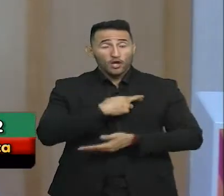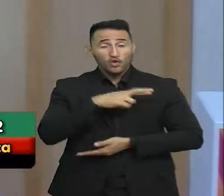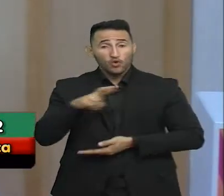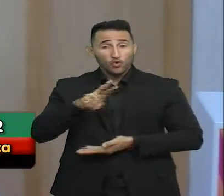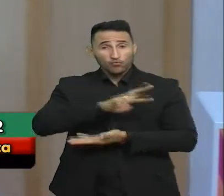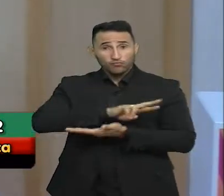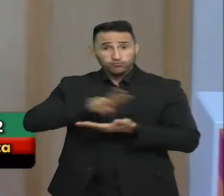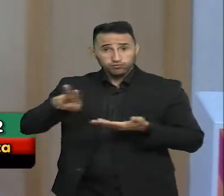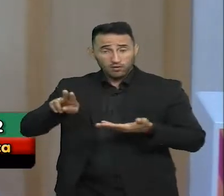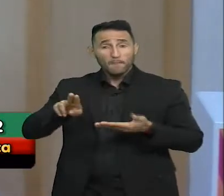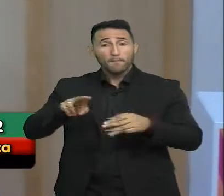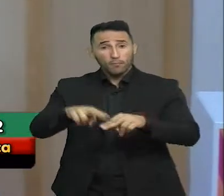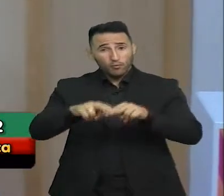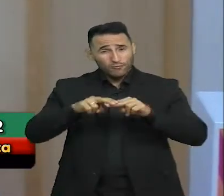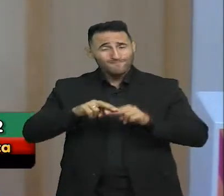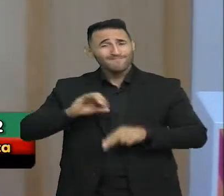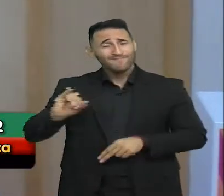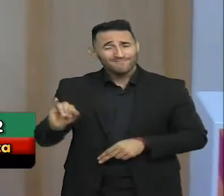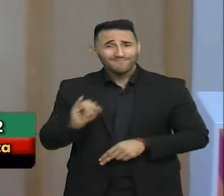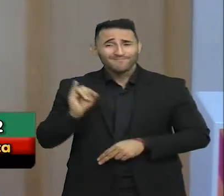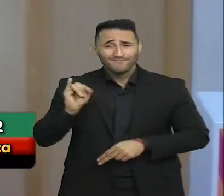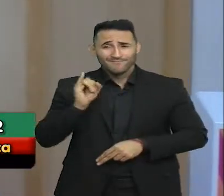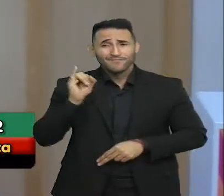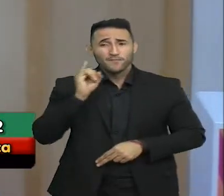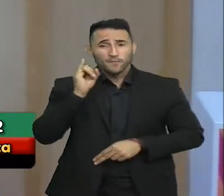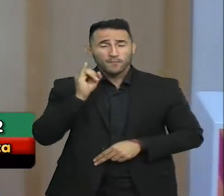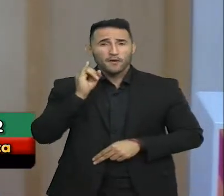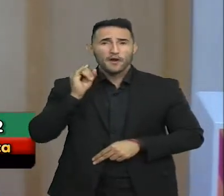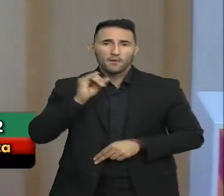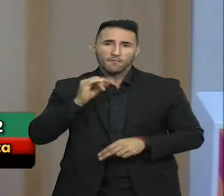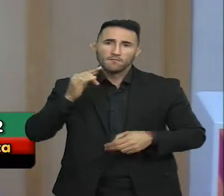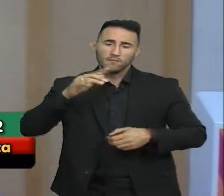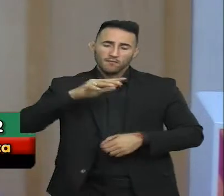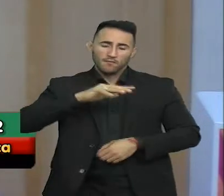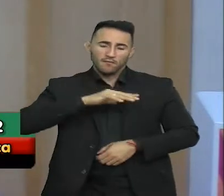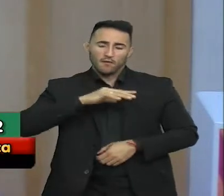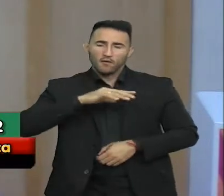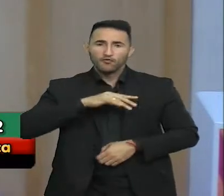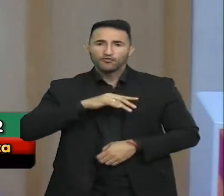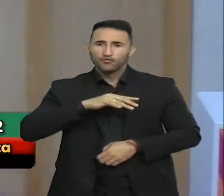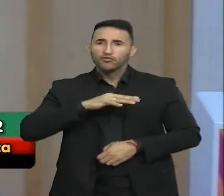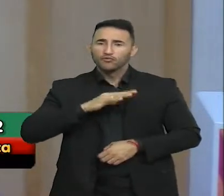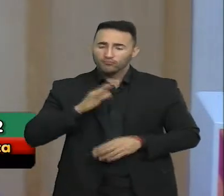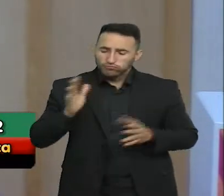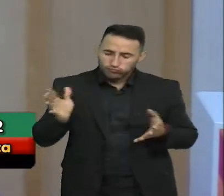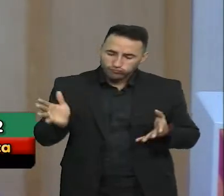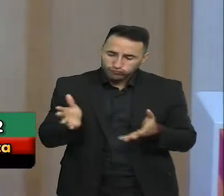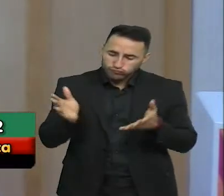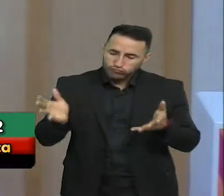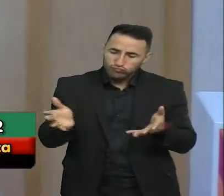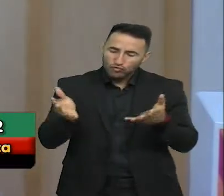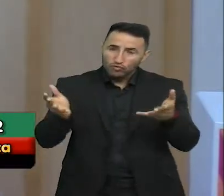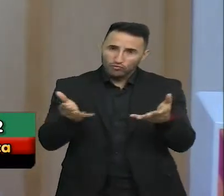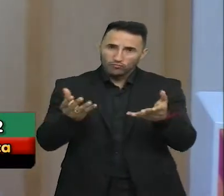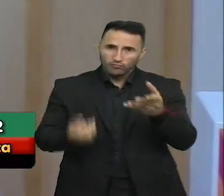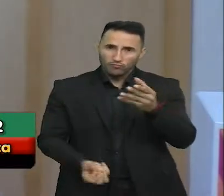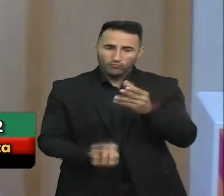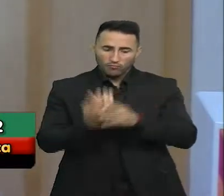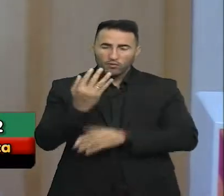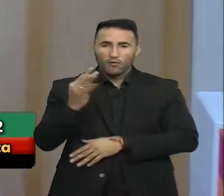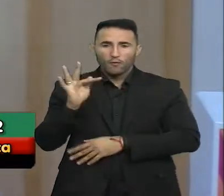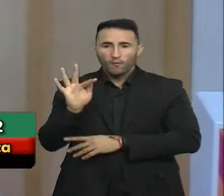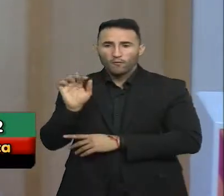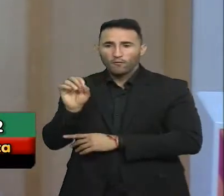Interreligioso. É de extrema relevância para o município instituir este fórum. É